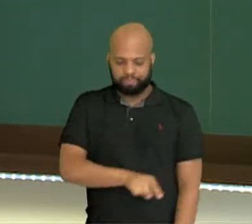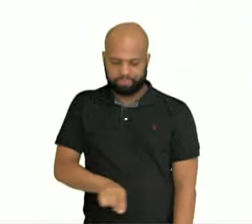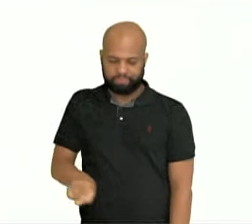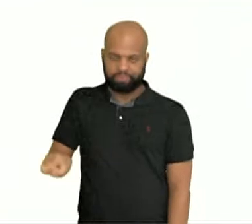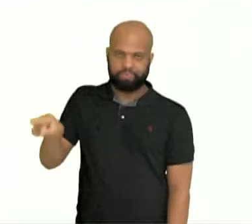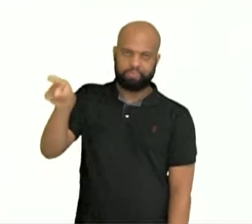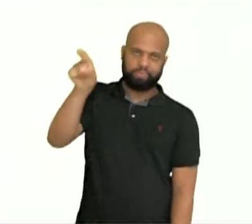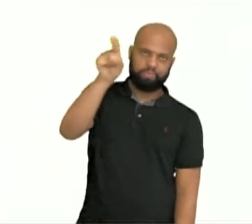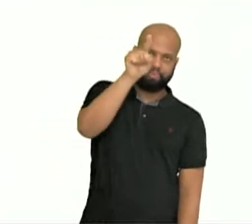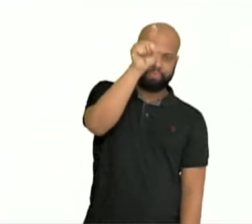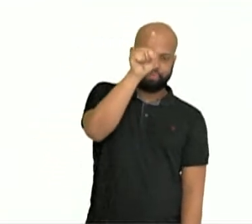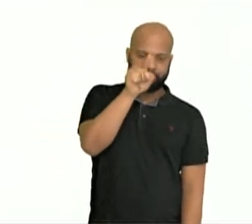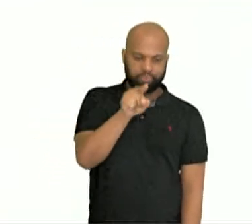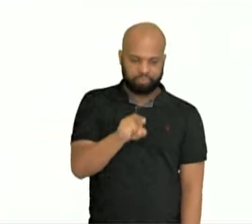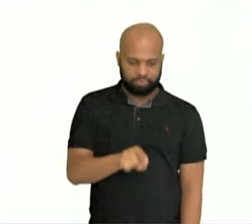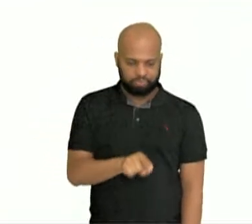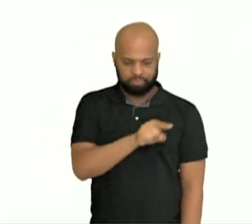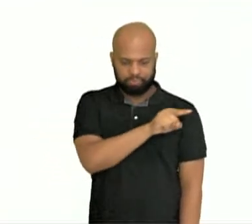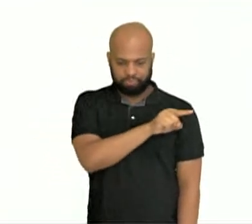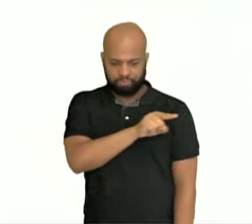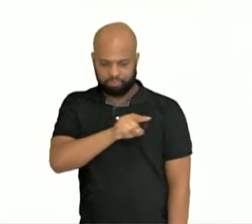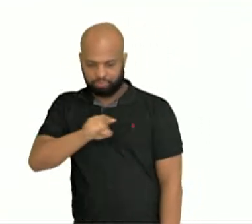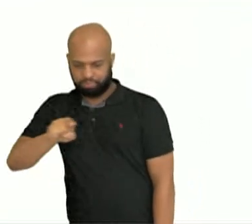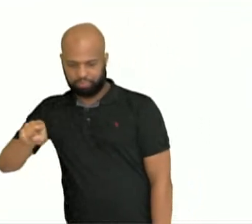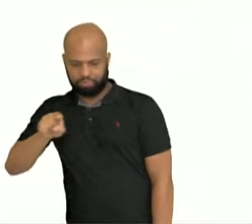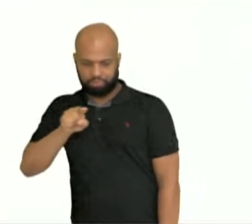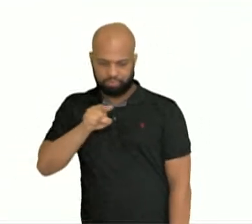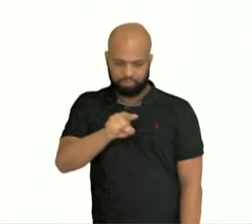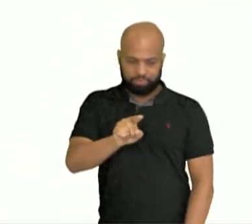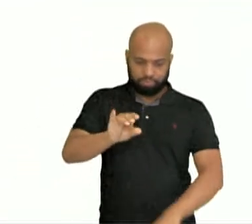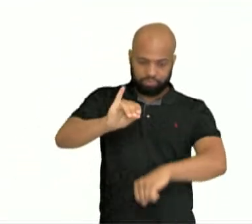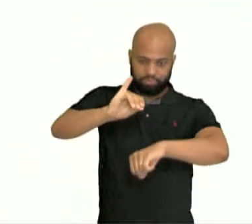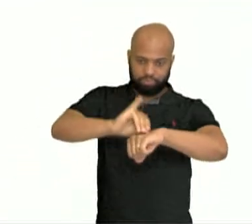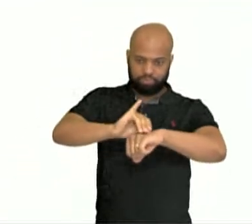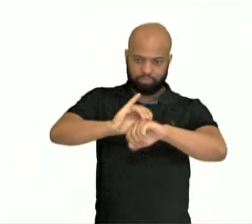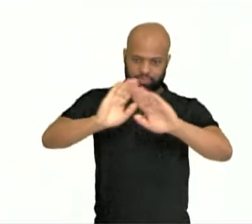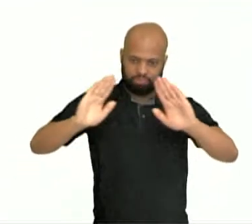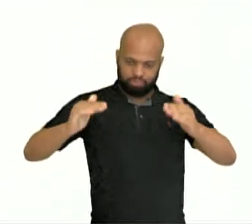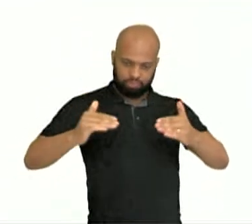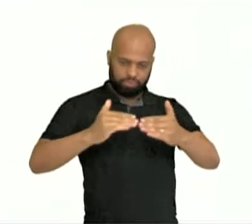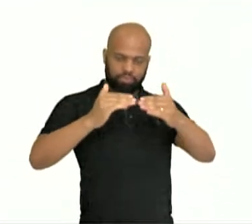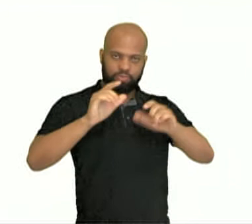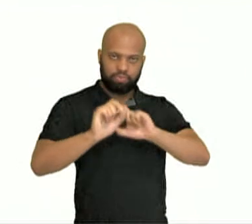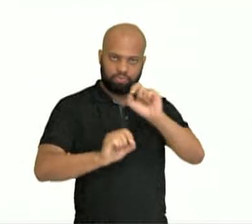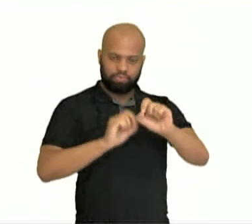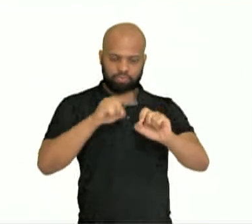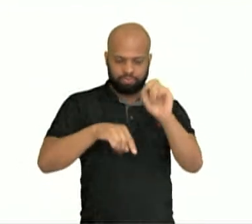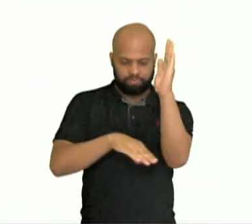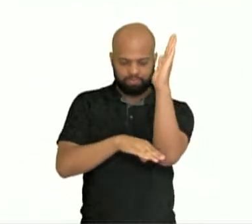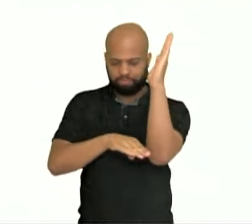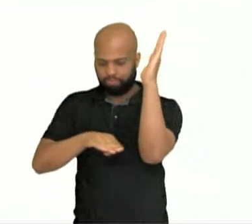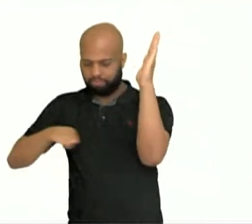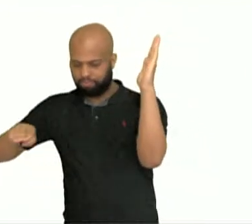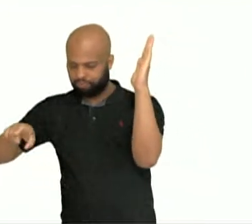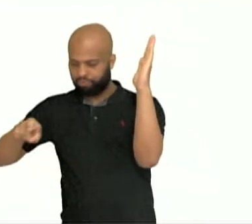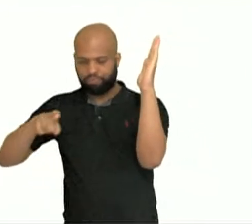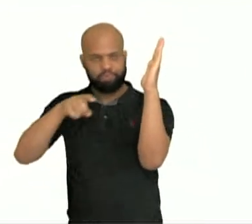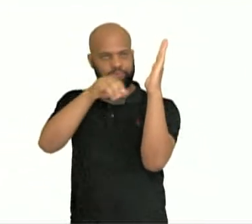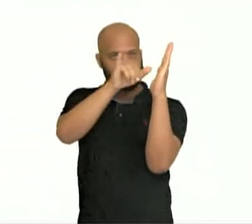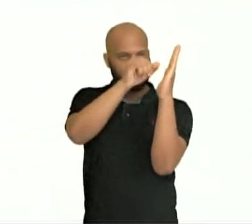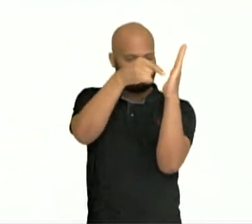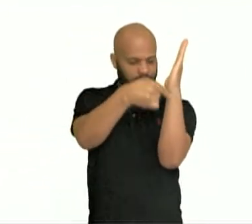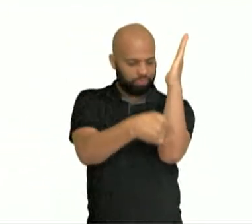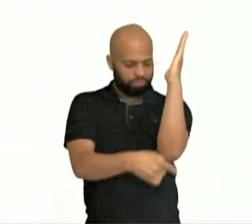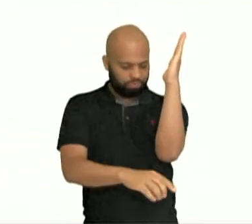trigonométrica, que é aquela que tem o seu centro coincidindo com a origem do plano cartesiano e tem o raio